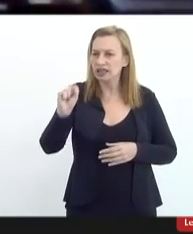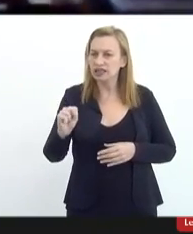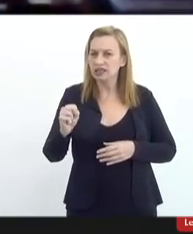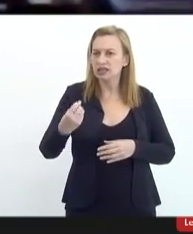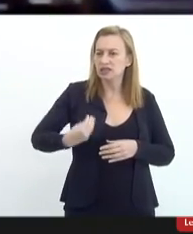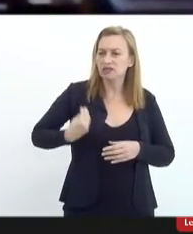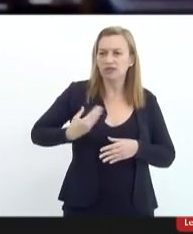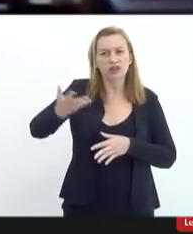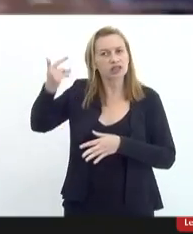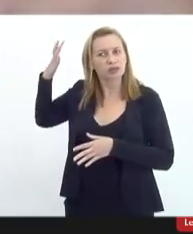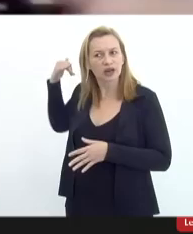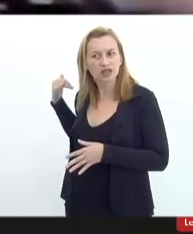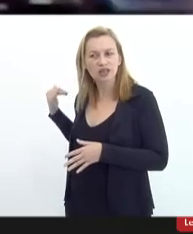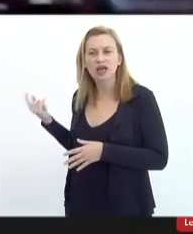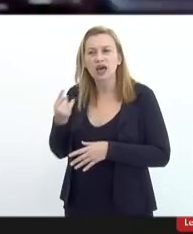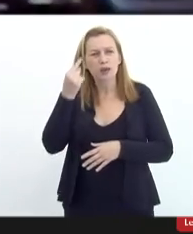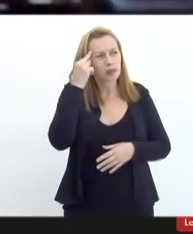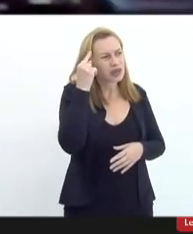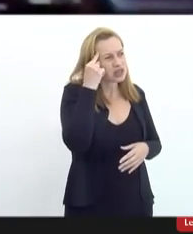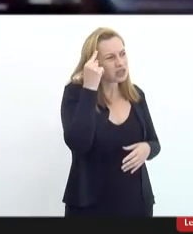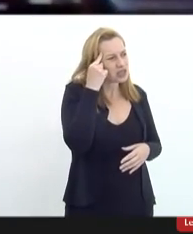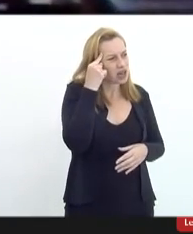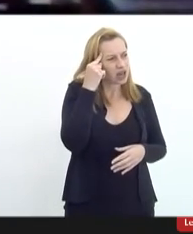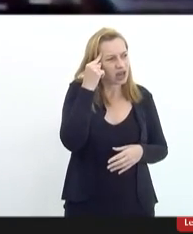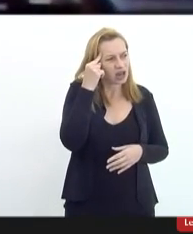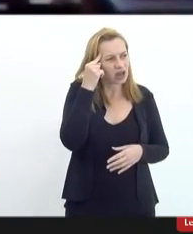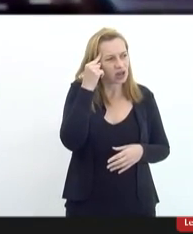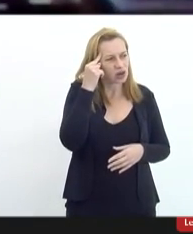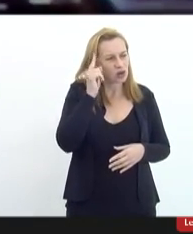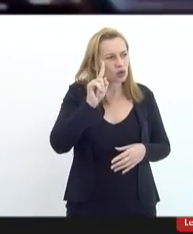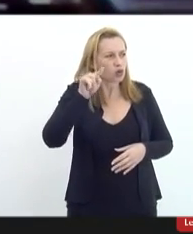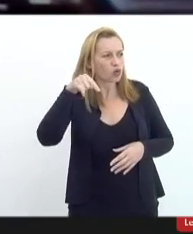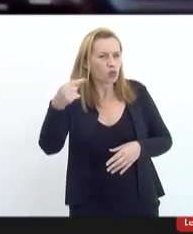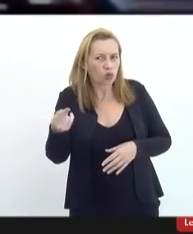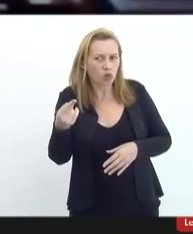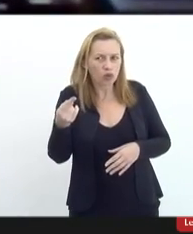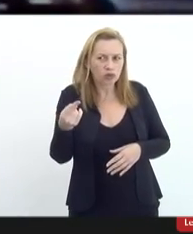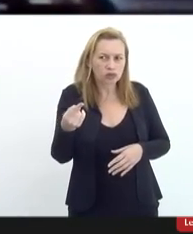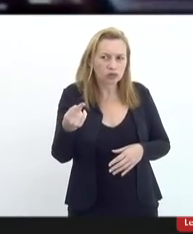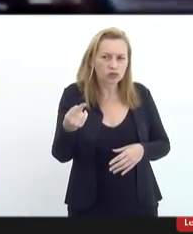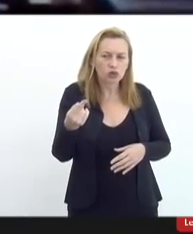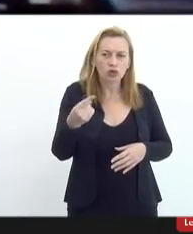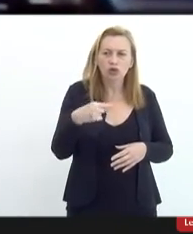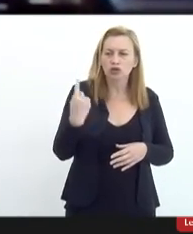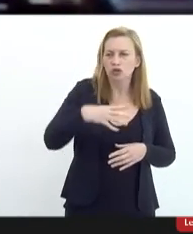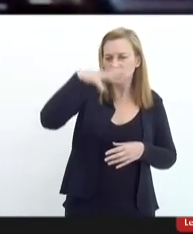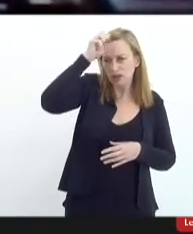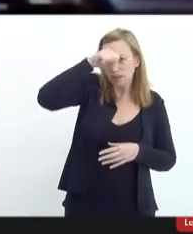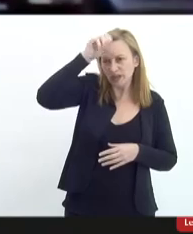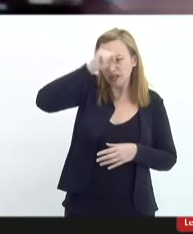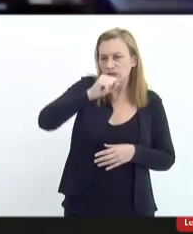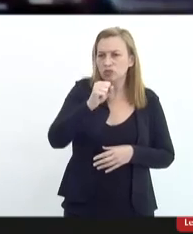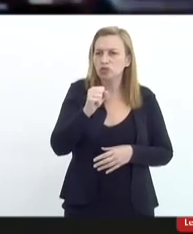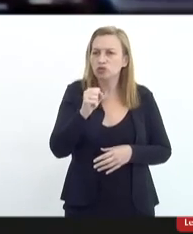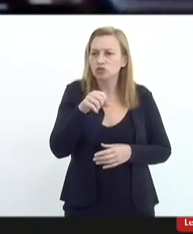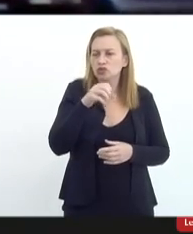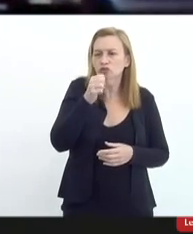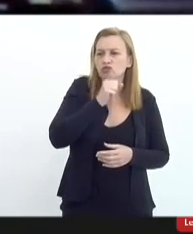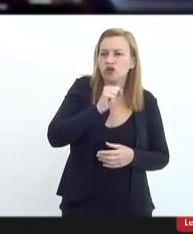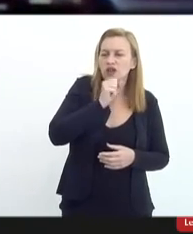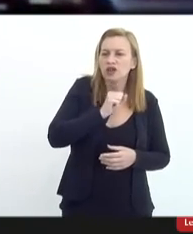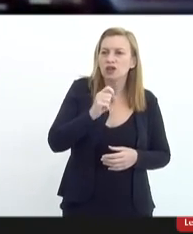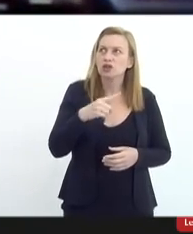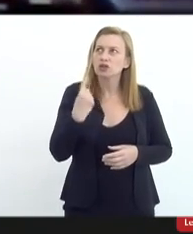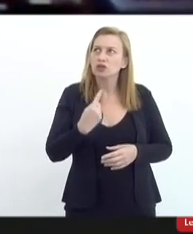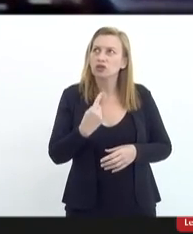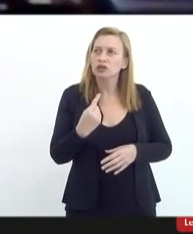anteriores, e pensar através do corpo do outro, o que a gente aprende com os mais velhos e o que a gente aprende